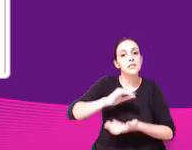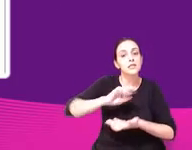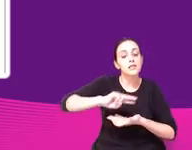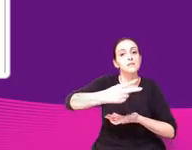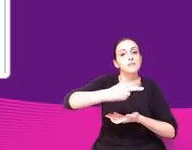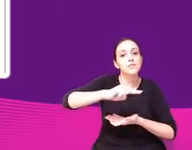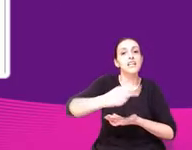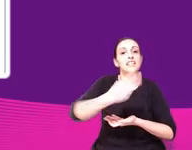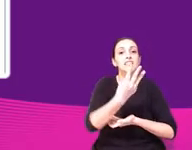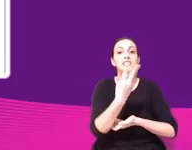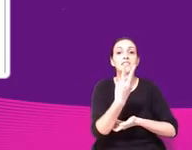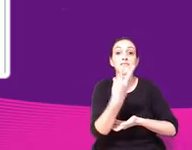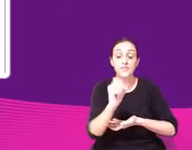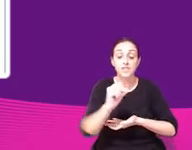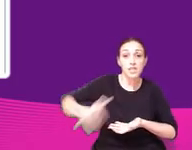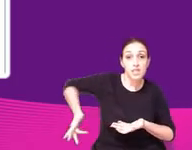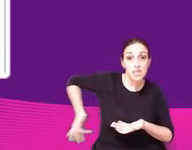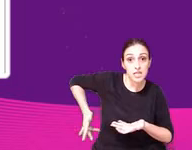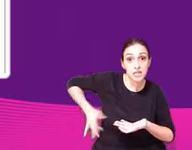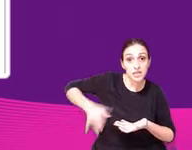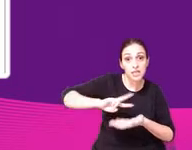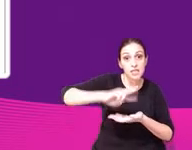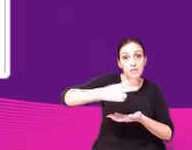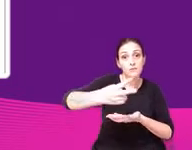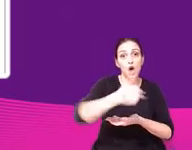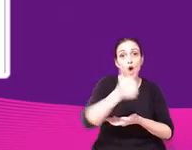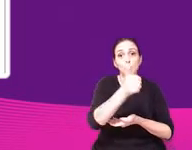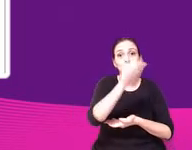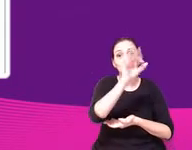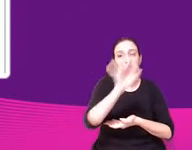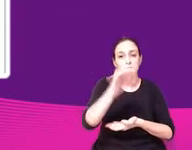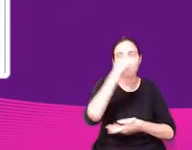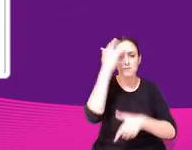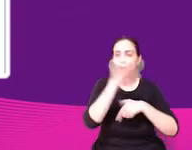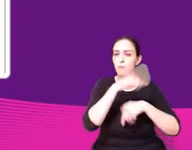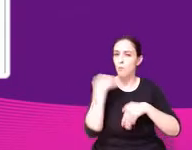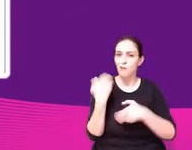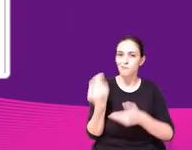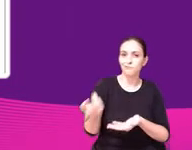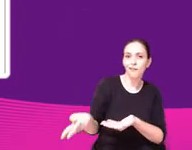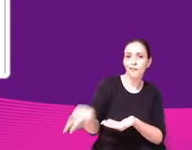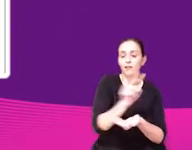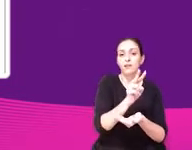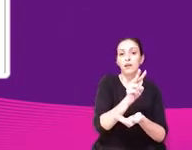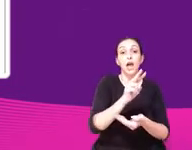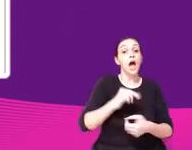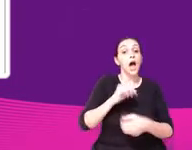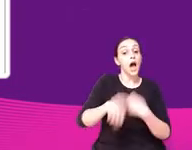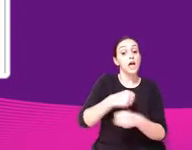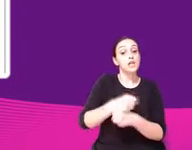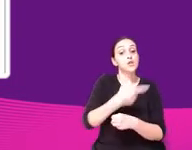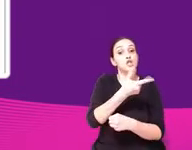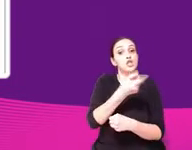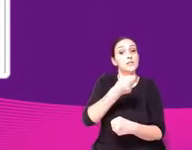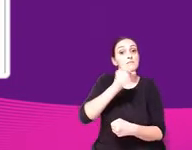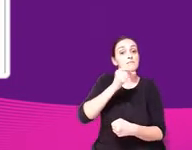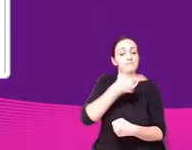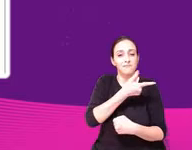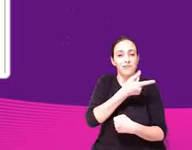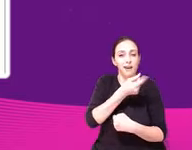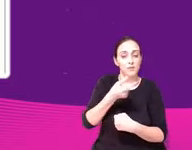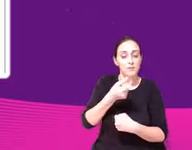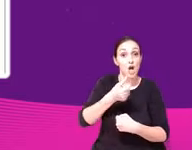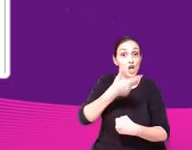320 transplantes renais, 11% deles com doador falecido. Em 2000, já tínhamos realizado